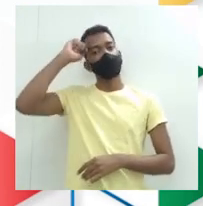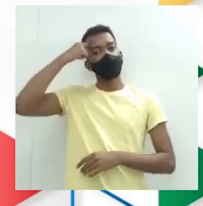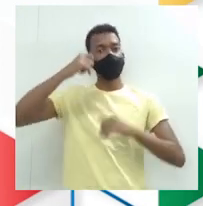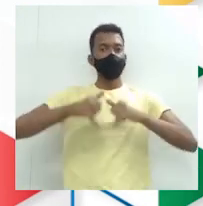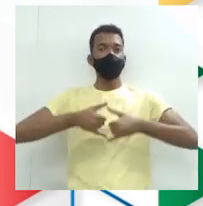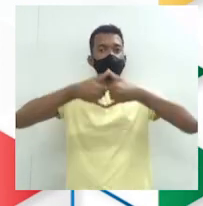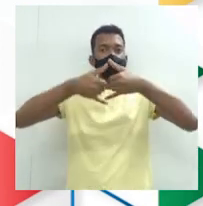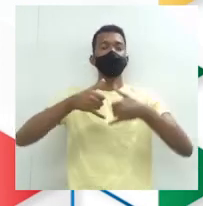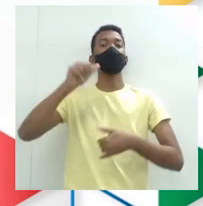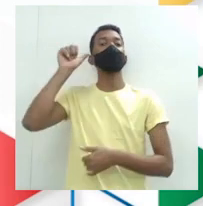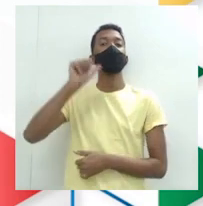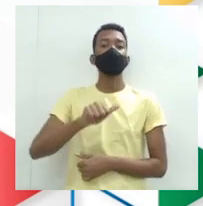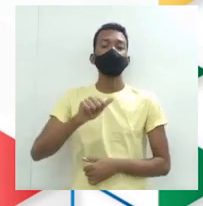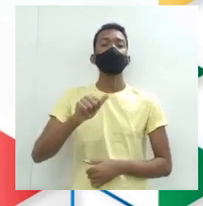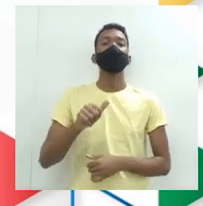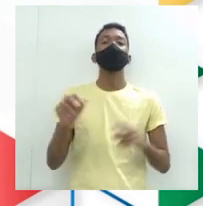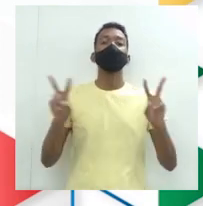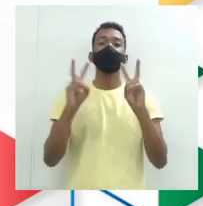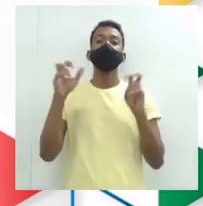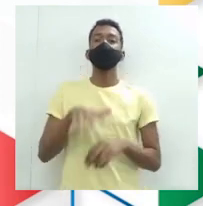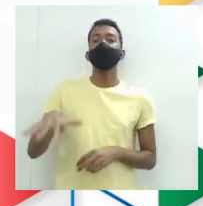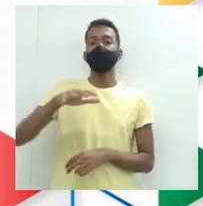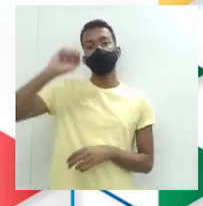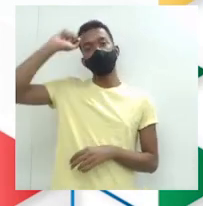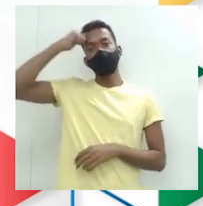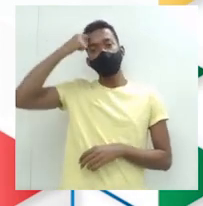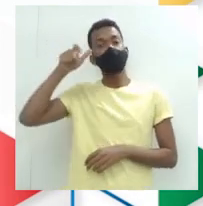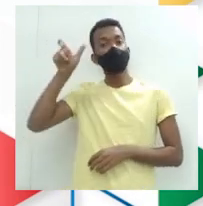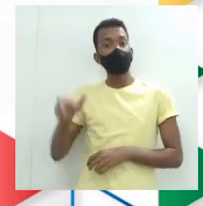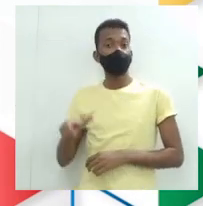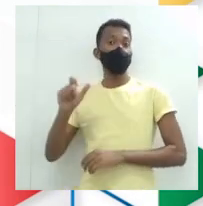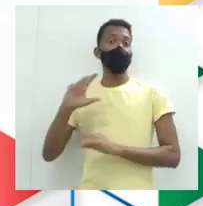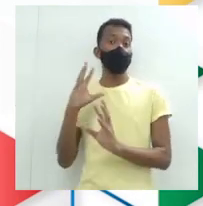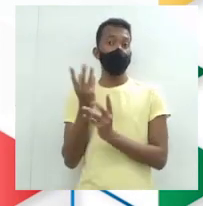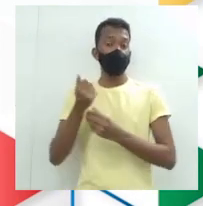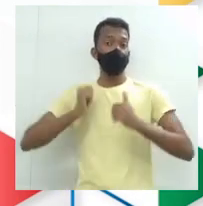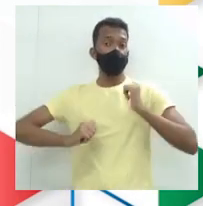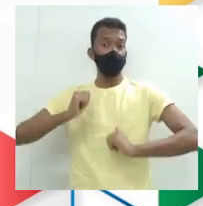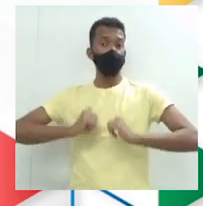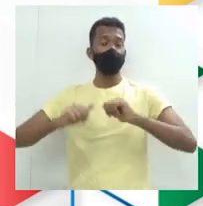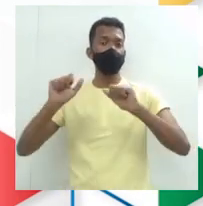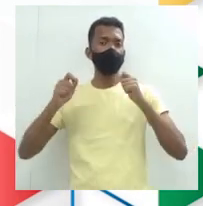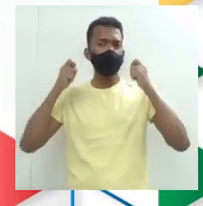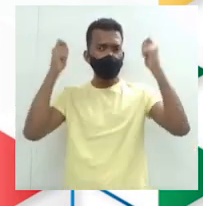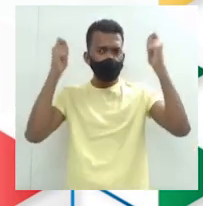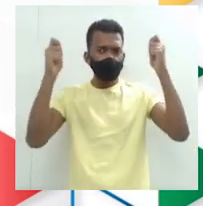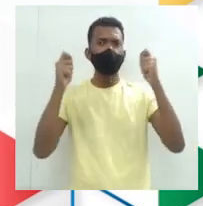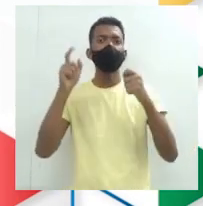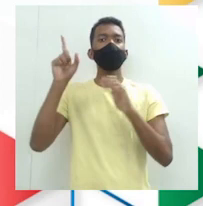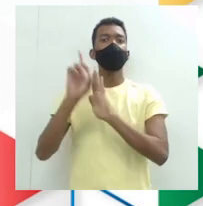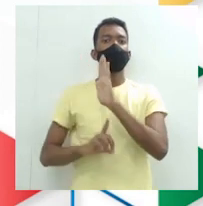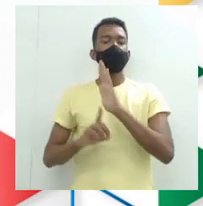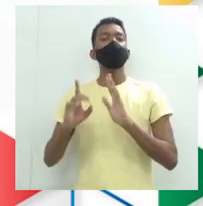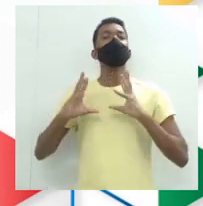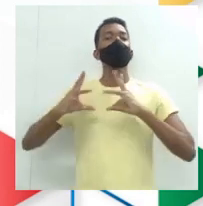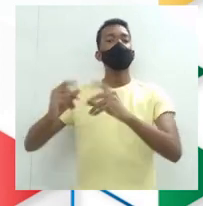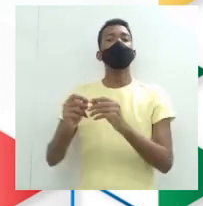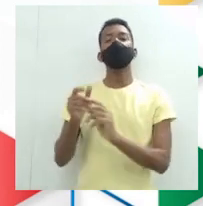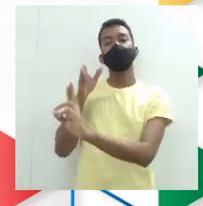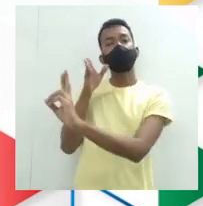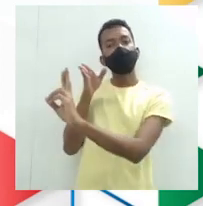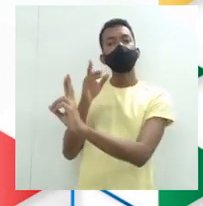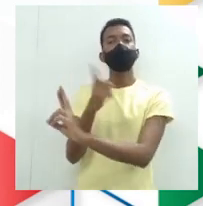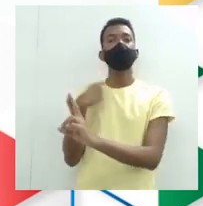e ativista em relação às pautas da negritude e dos direitos. Uma grande referência para a